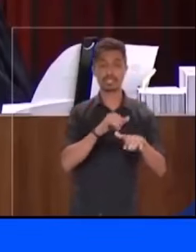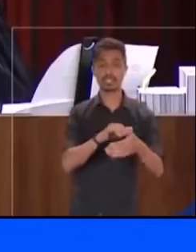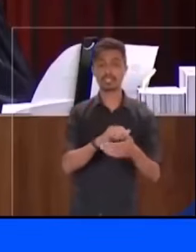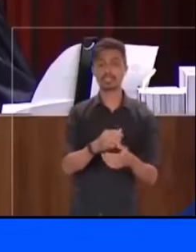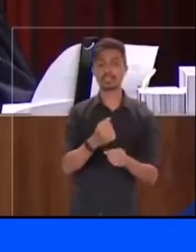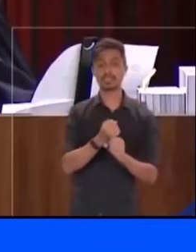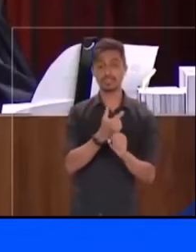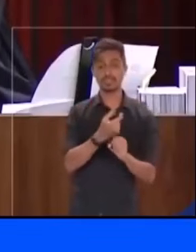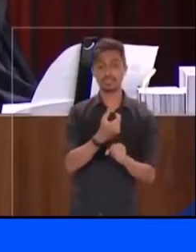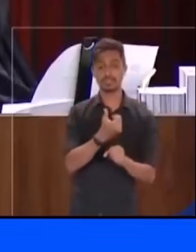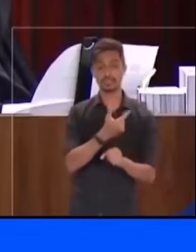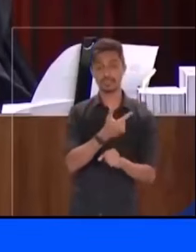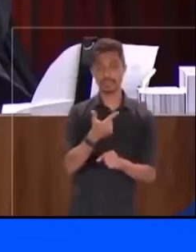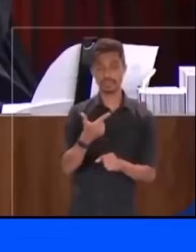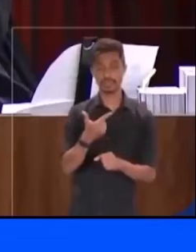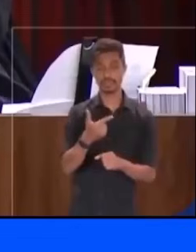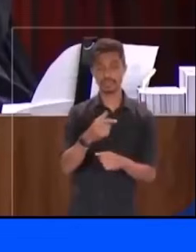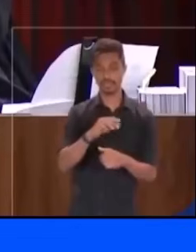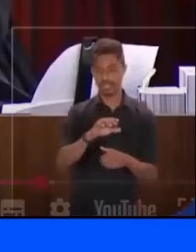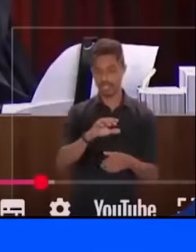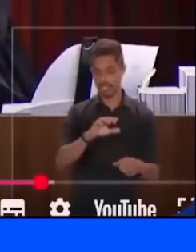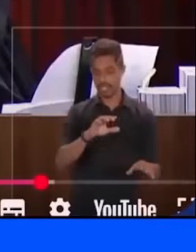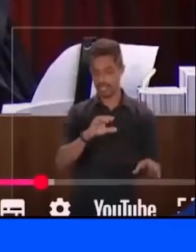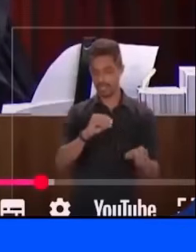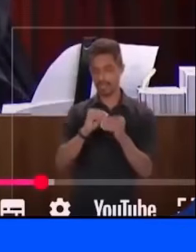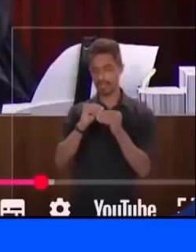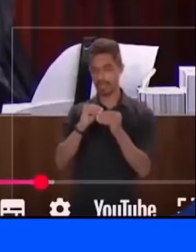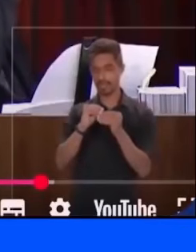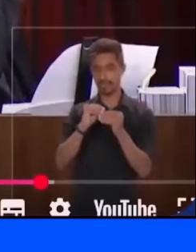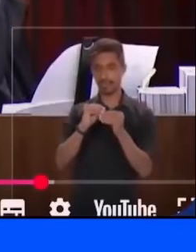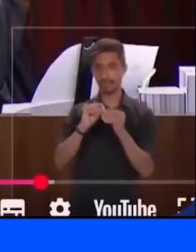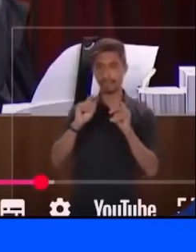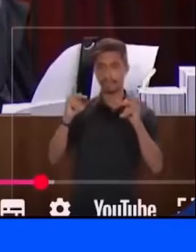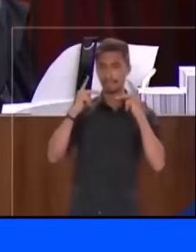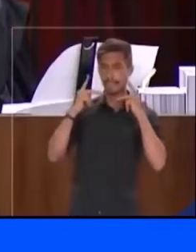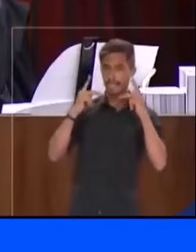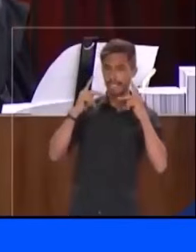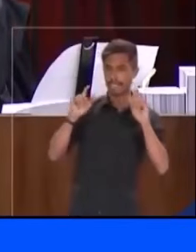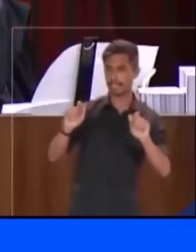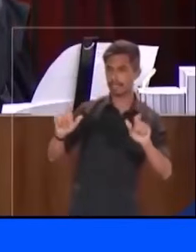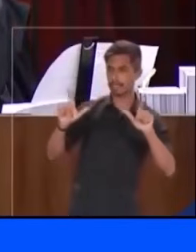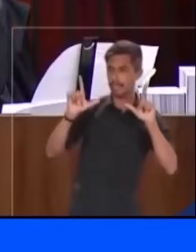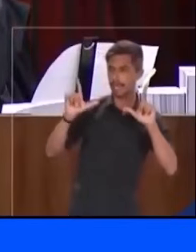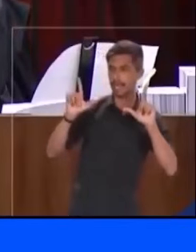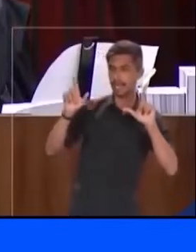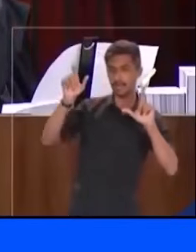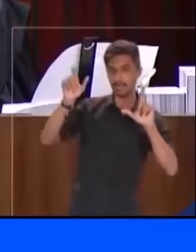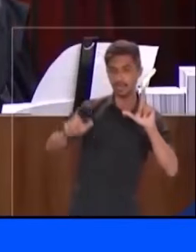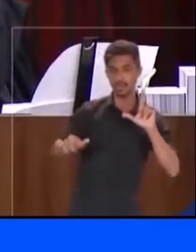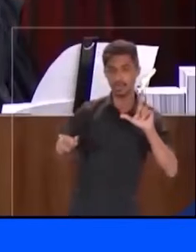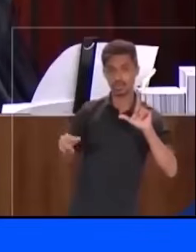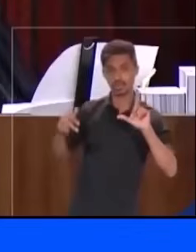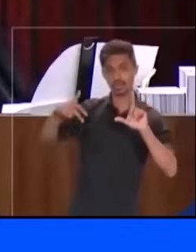6/9/2022, veja, inserção de propaganda do candidato.